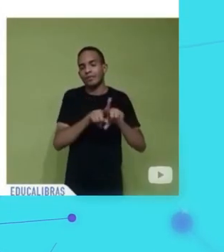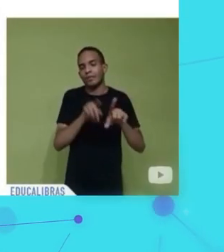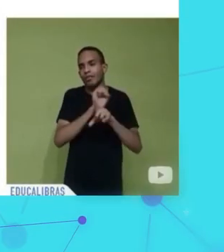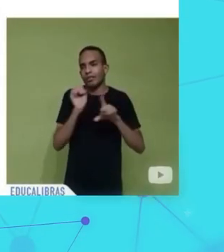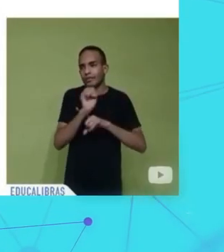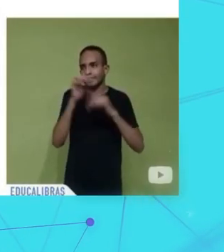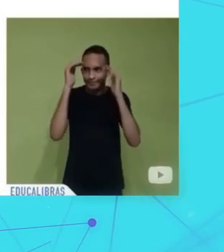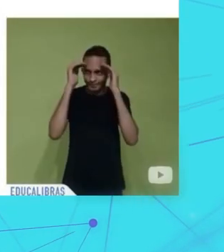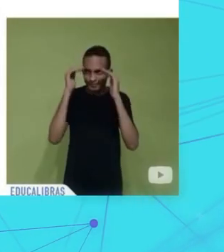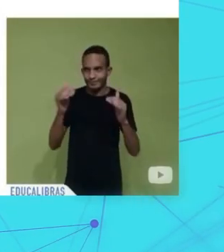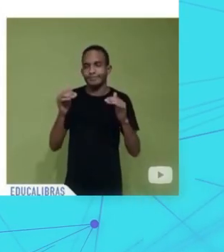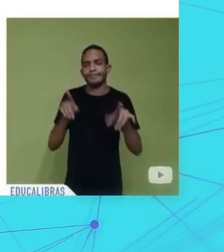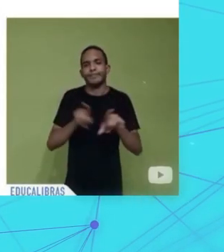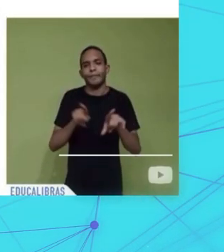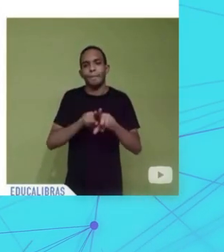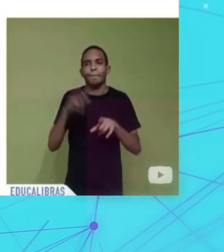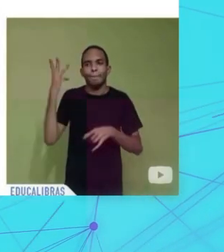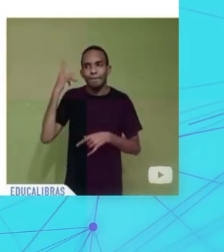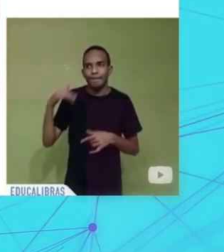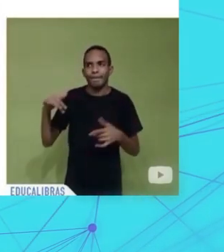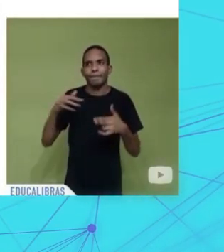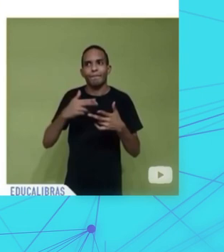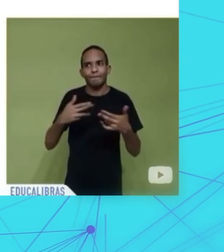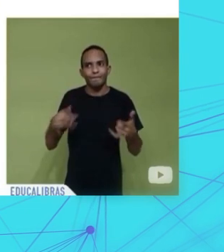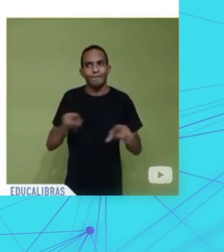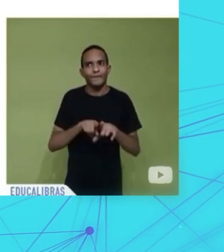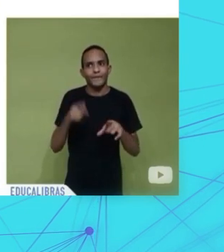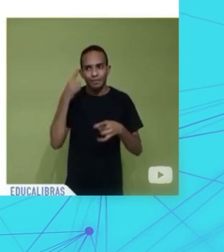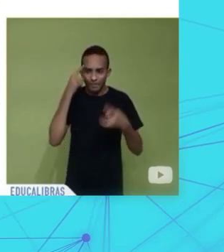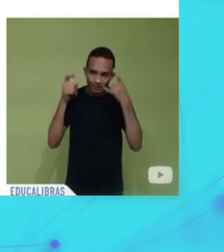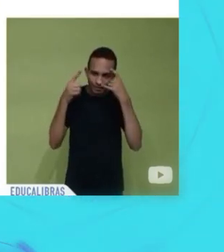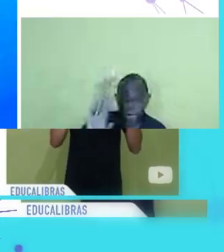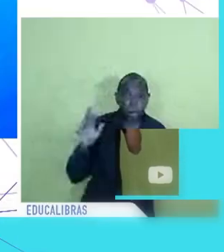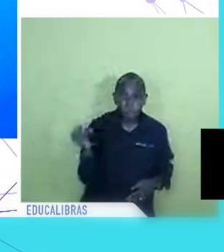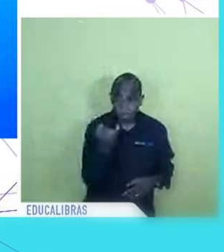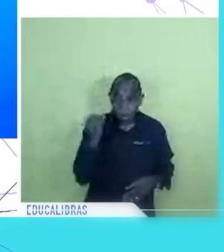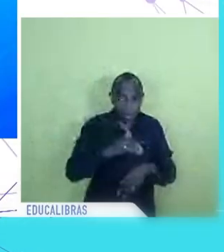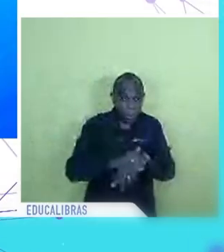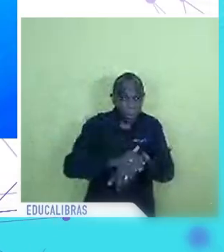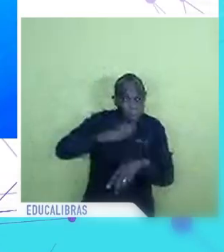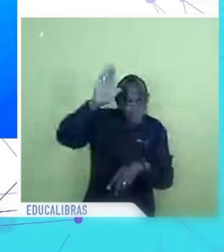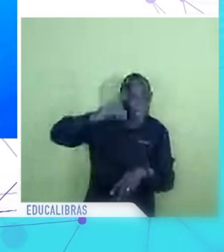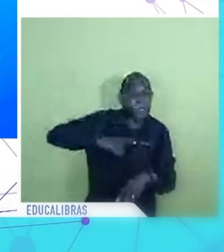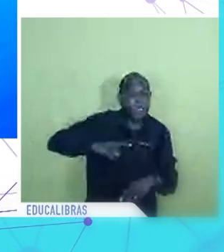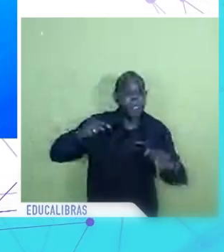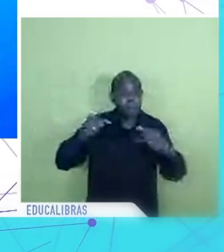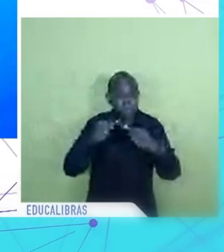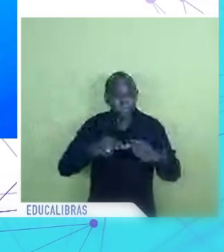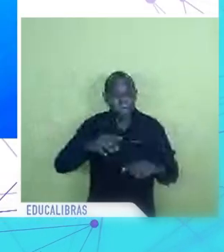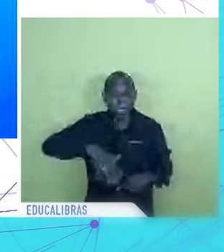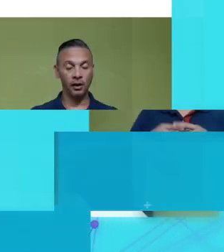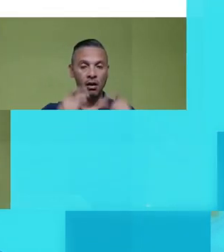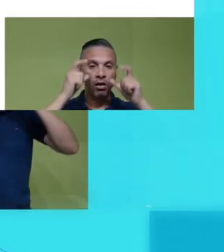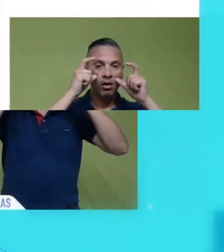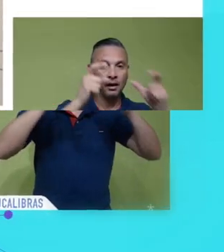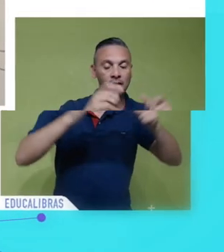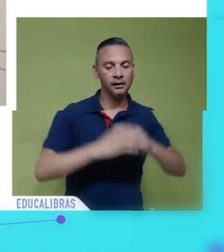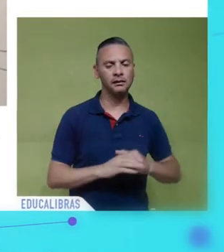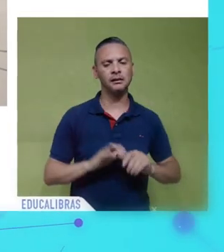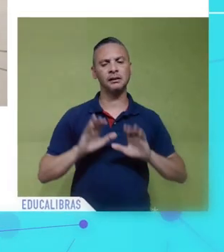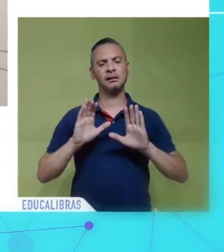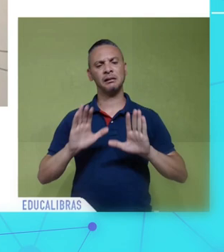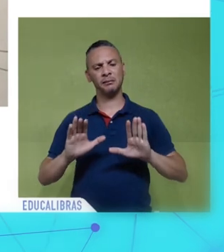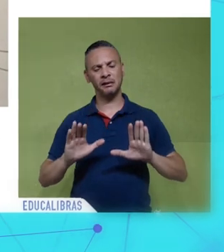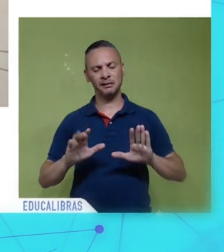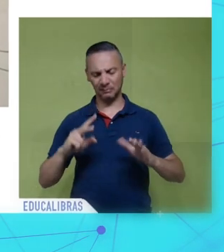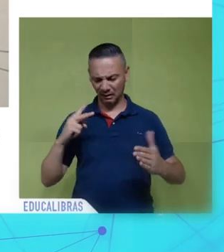Então, as crianças, elas são criativas porque elas são questionadoras. O empreendedorismo na veia. Não tem problema